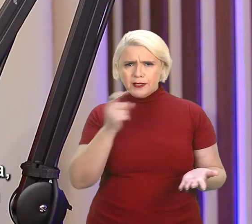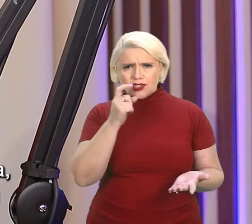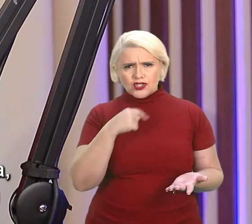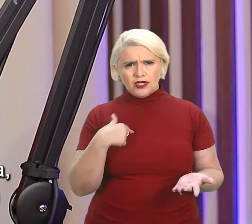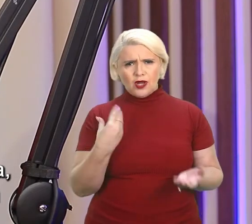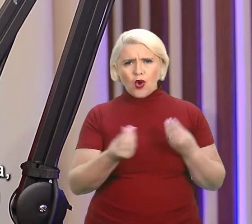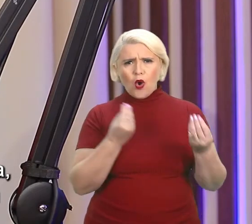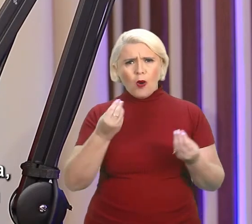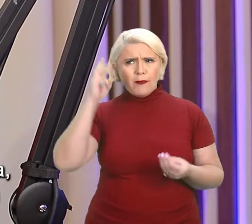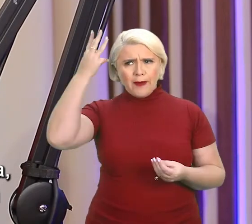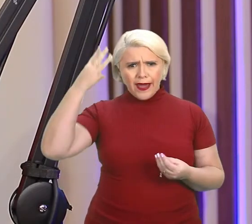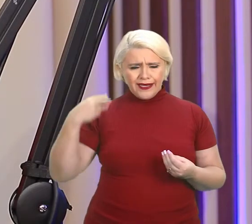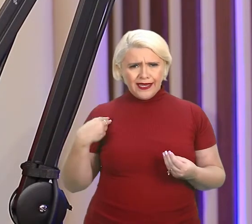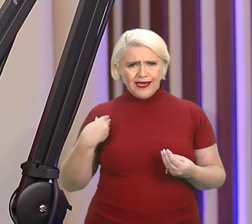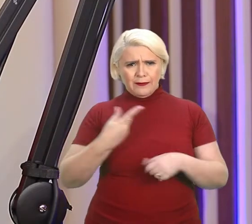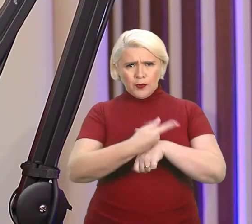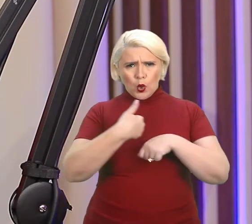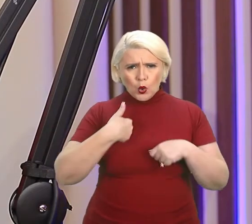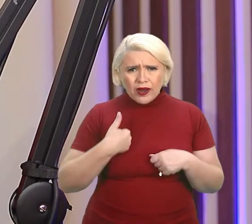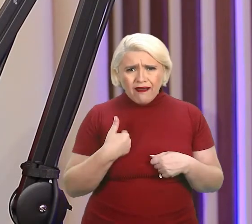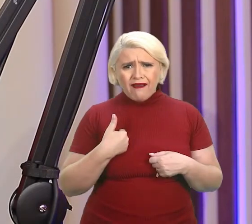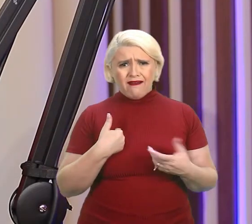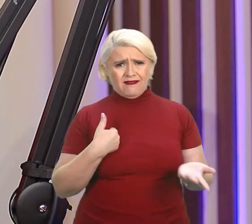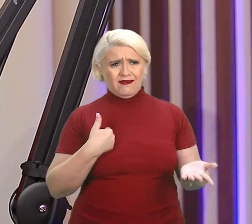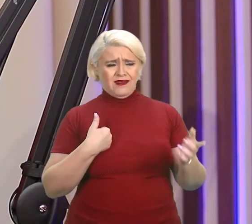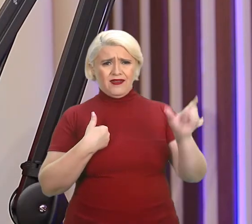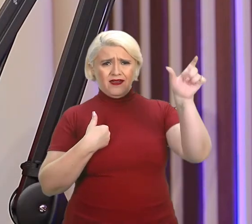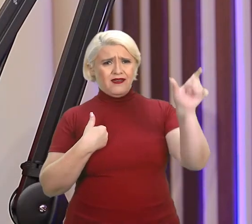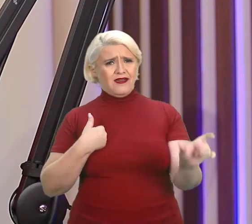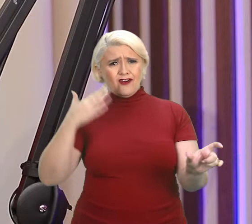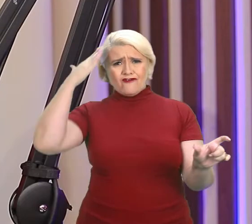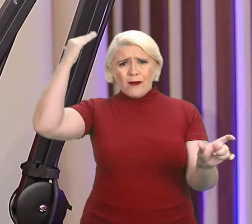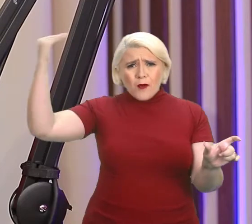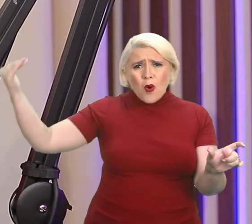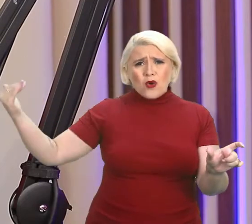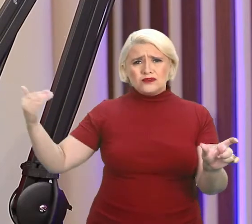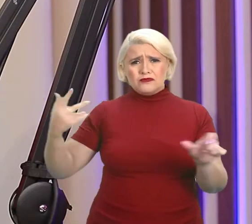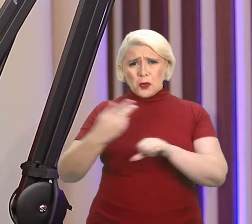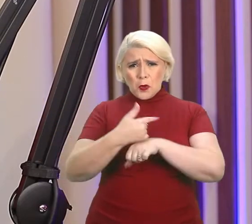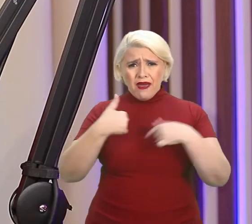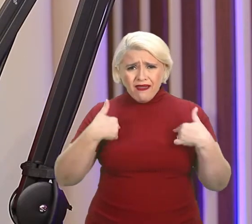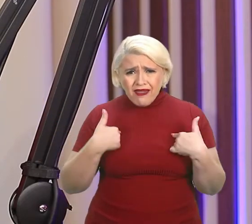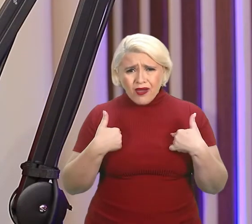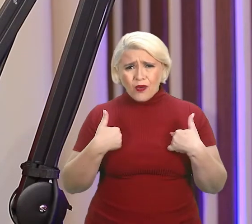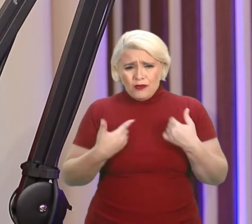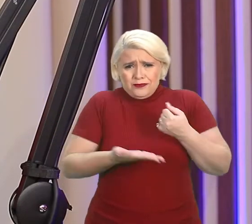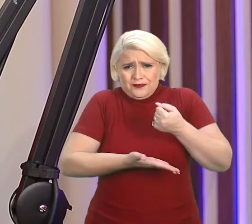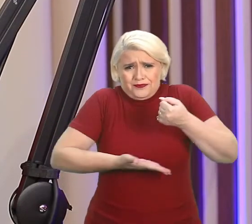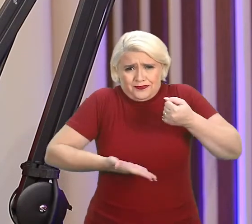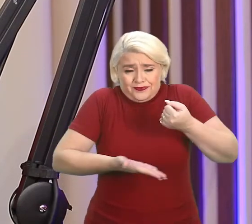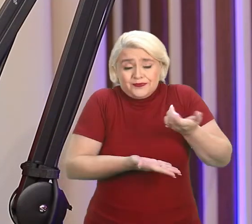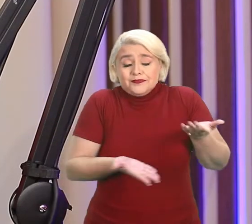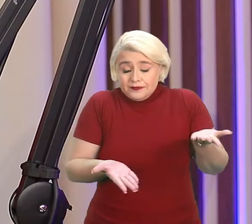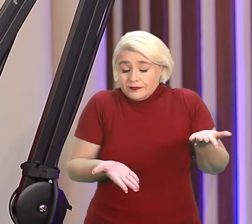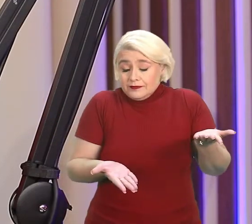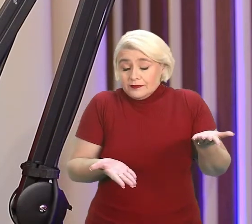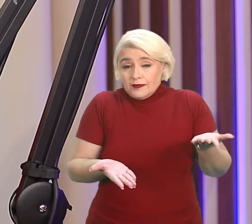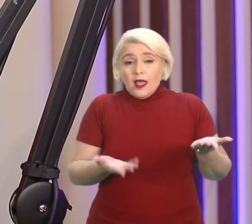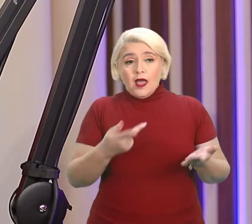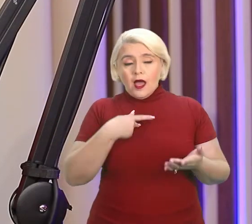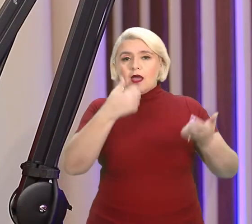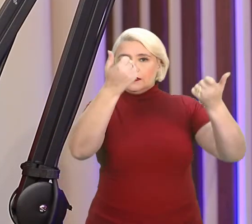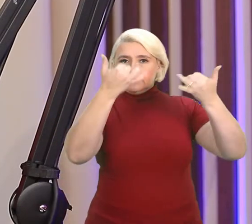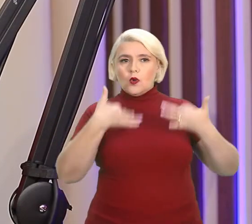pessoa vai chegar até mim de uma relevância dessa, dentro da música e tudo mais, né? Ele falou, olha, vai